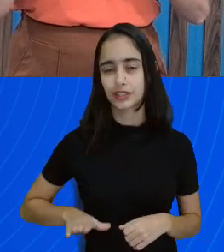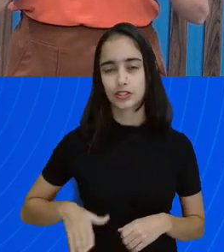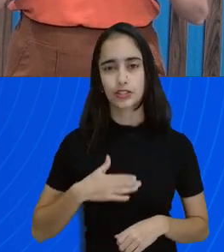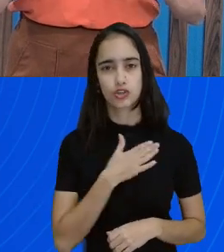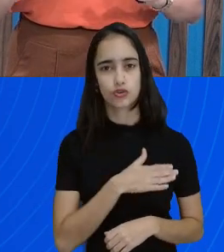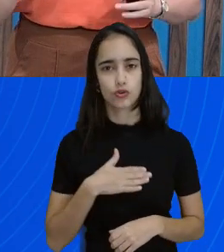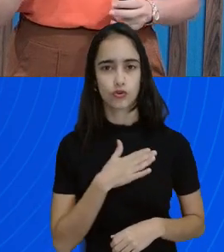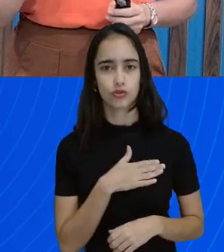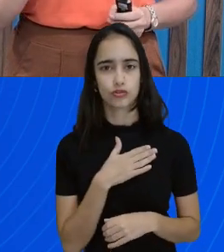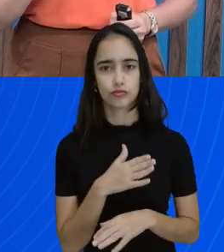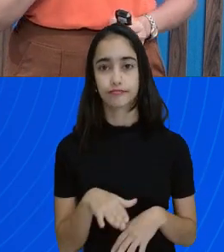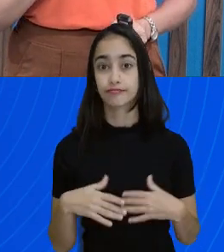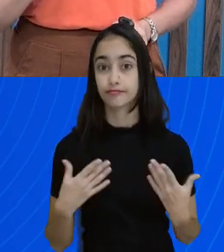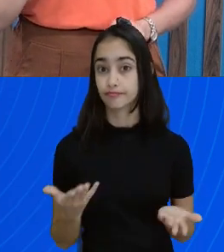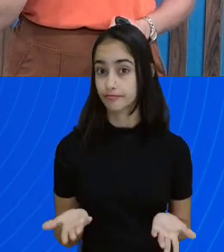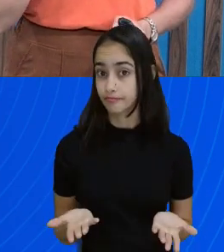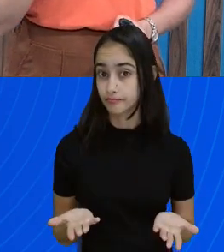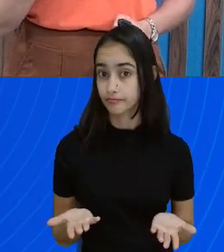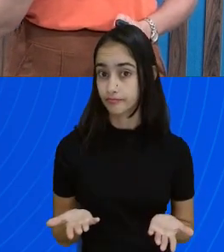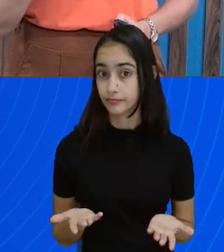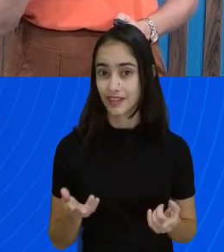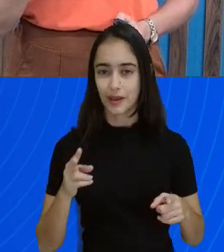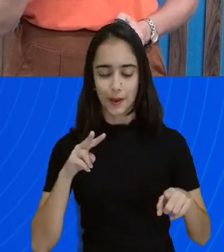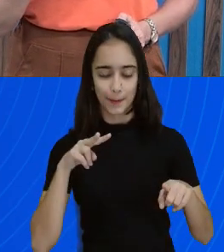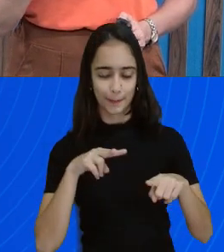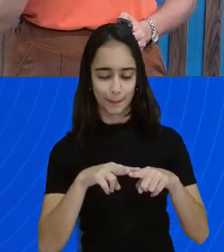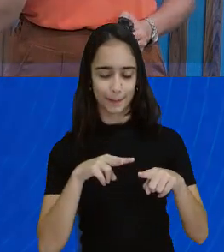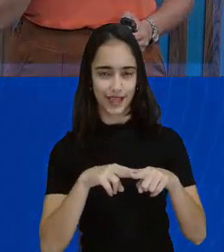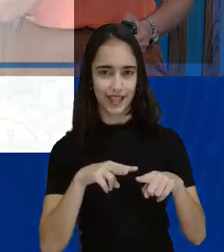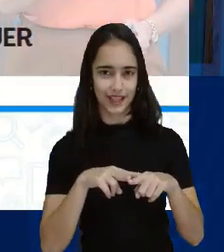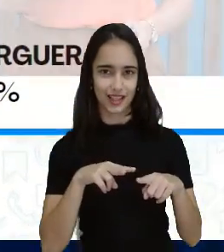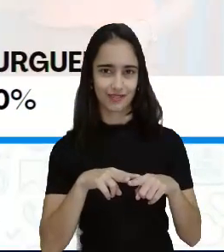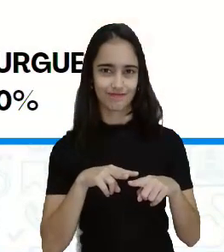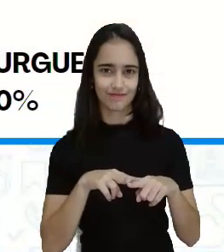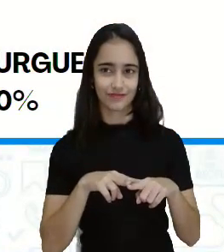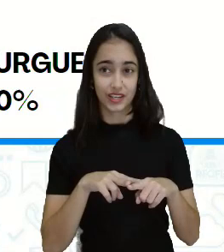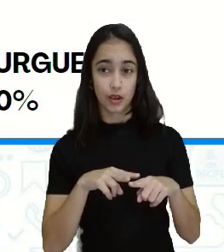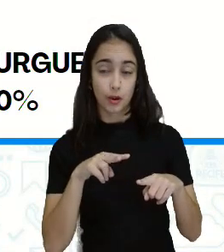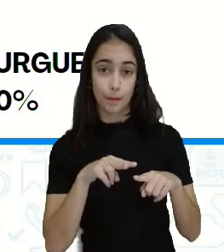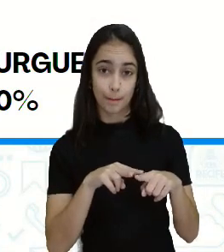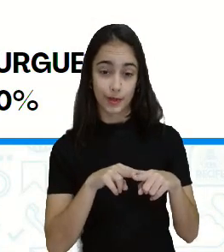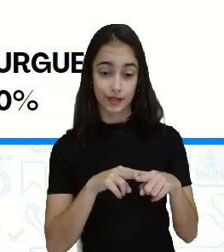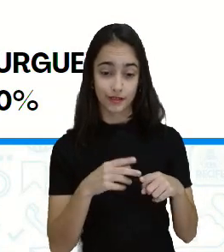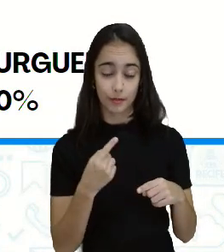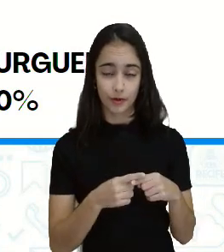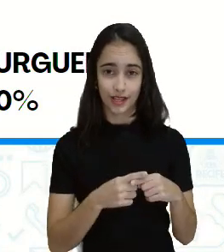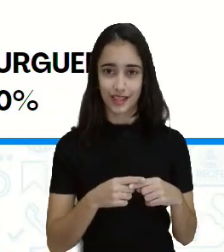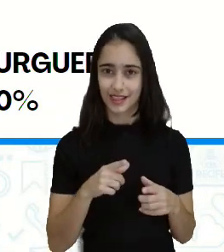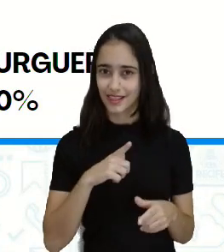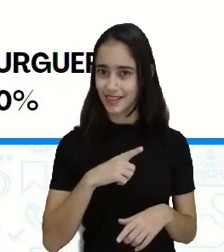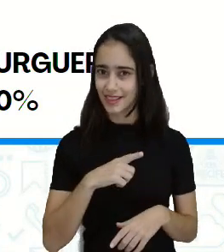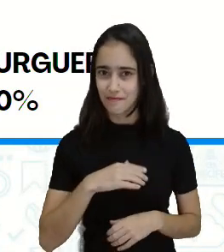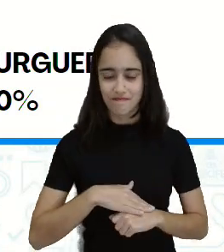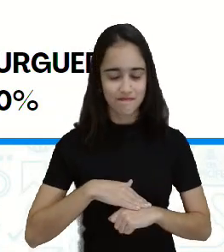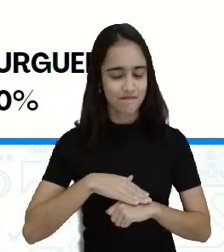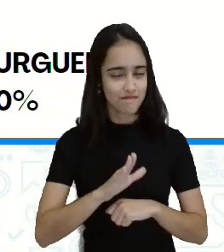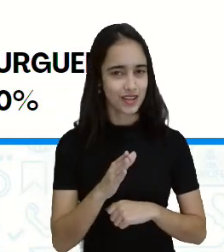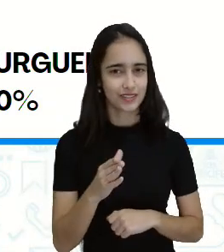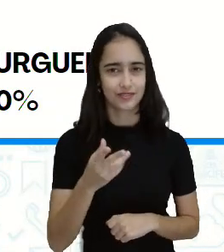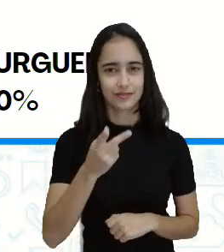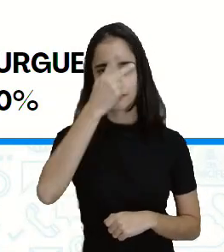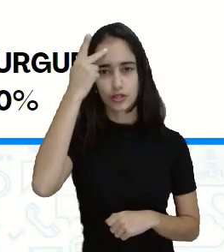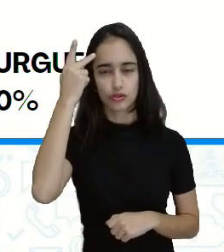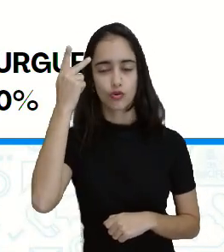gostam e preferem? Foi a pizza, não é? É o que tem o percentual maior aí, olha só. 30% de